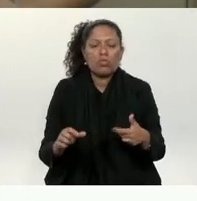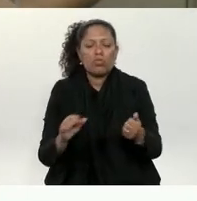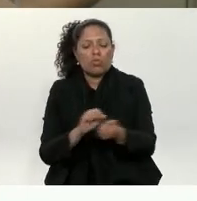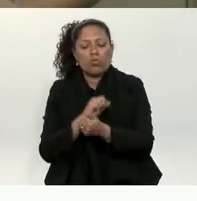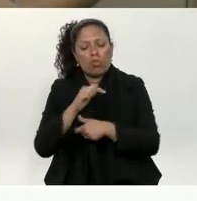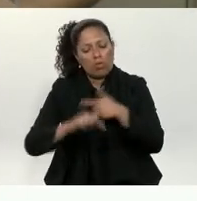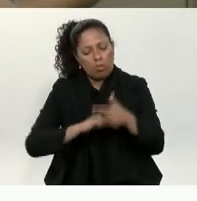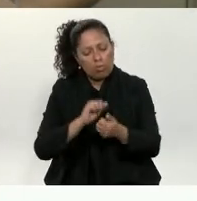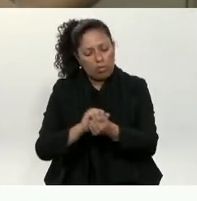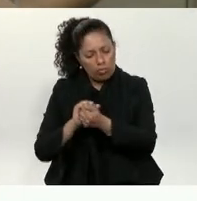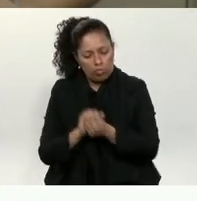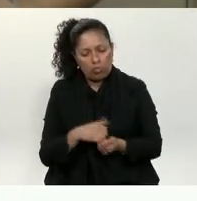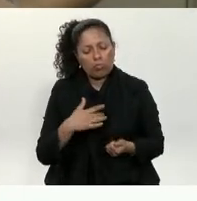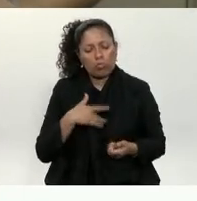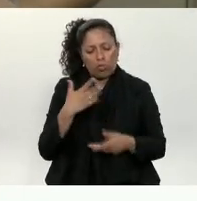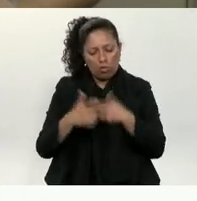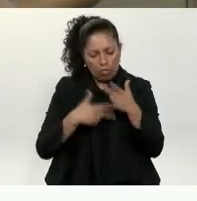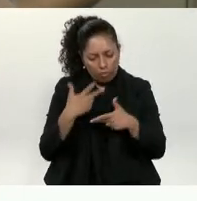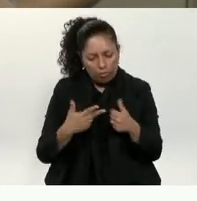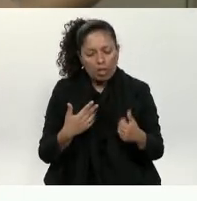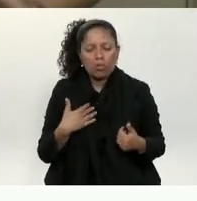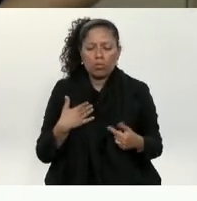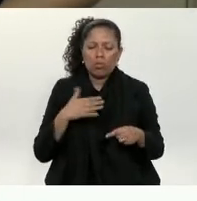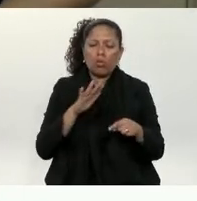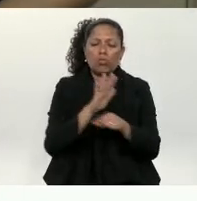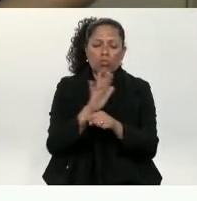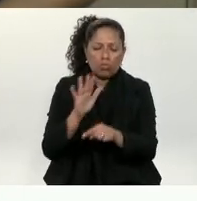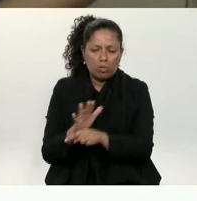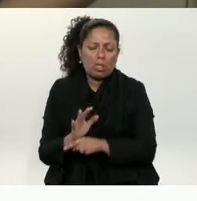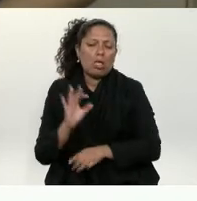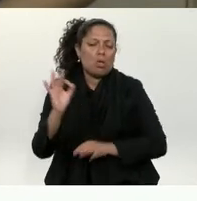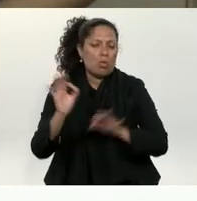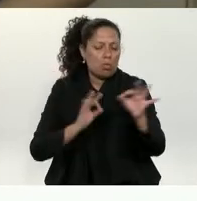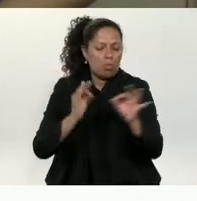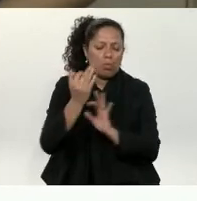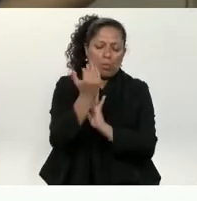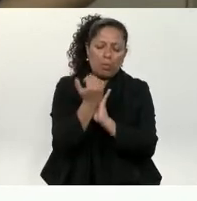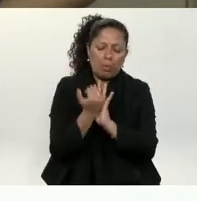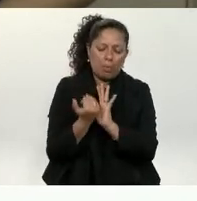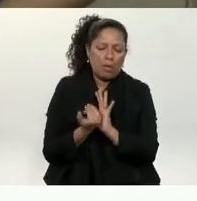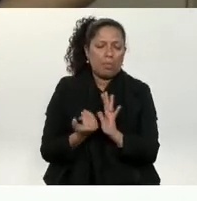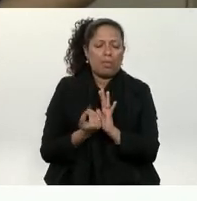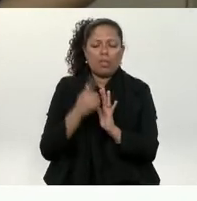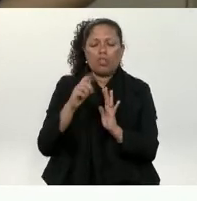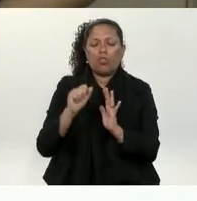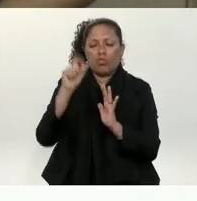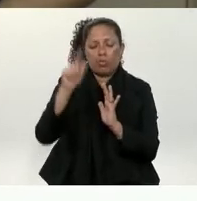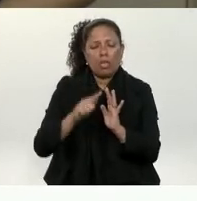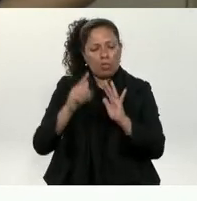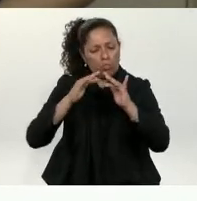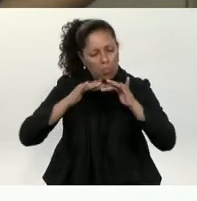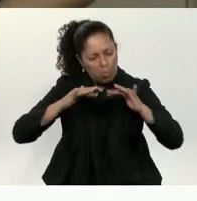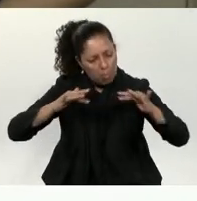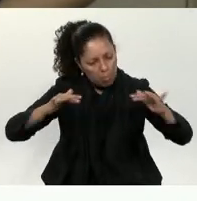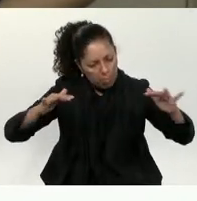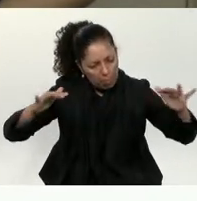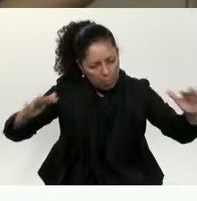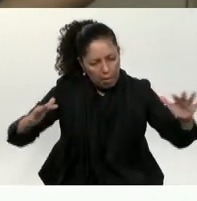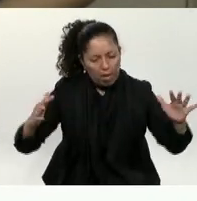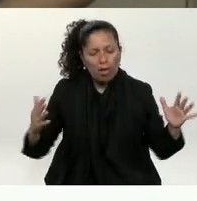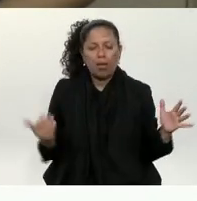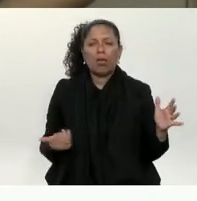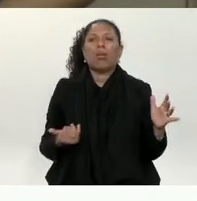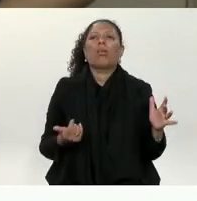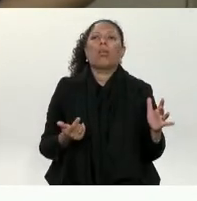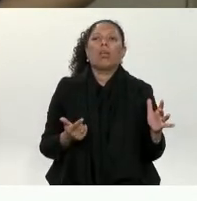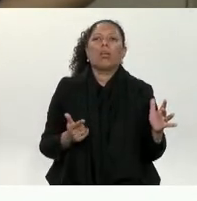de apoiar a instalação de rede de gasodutos ou de um plano de, pelo menos, de distribuição do nosso gasoduto móvel, que são os